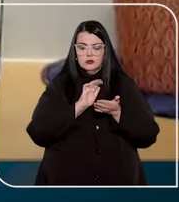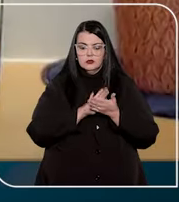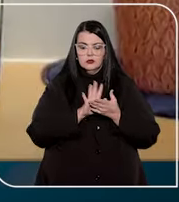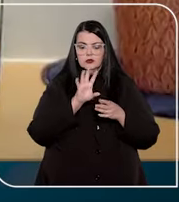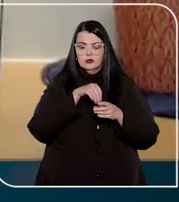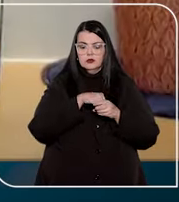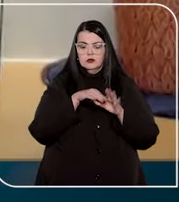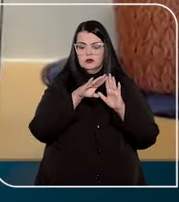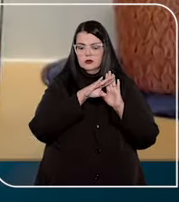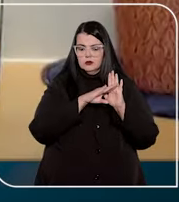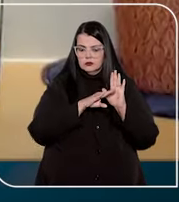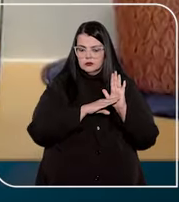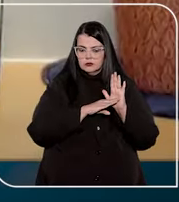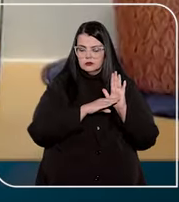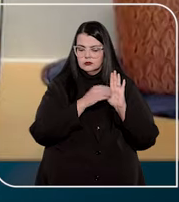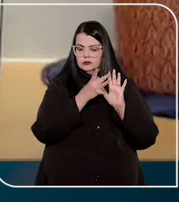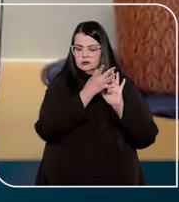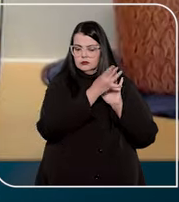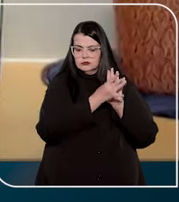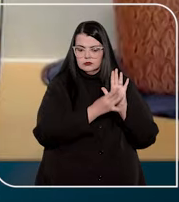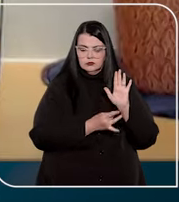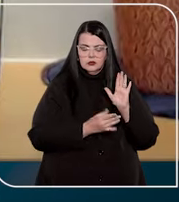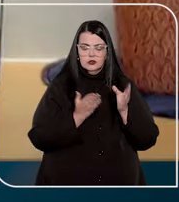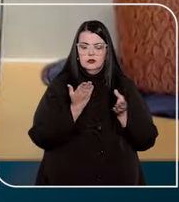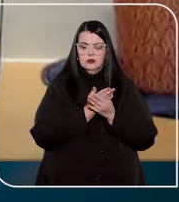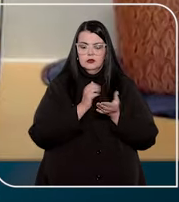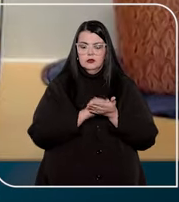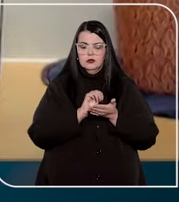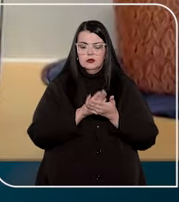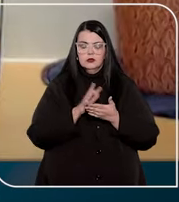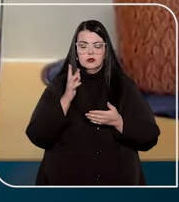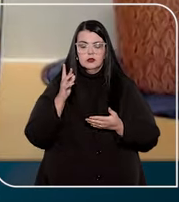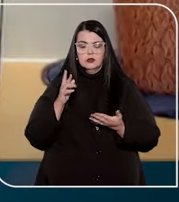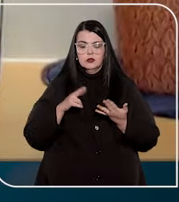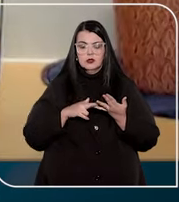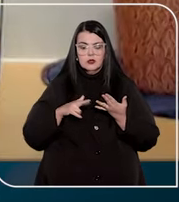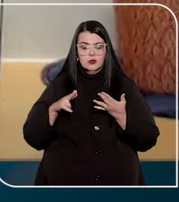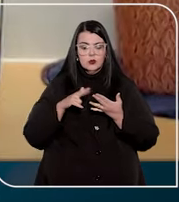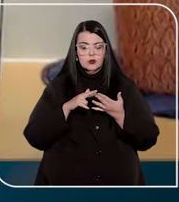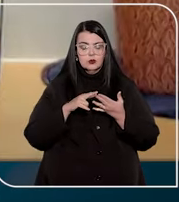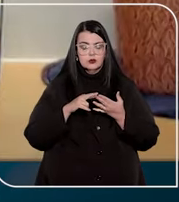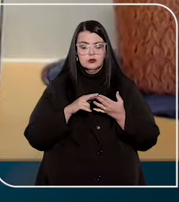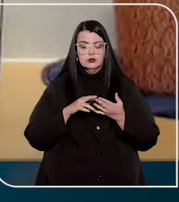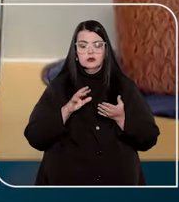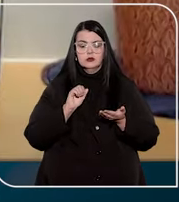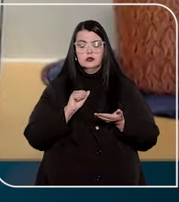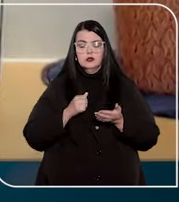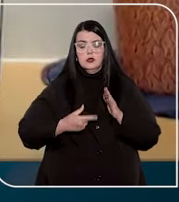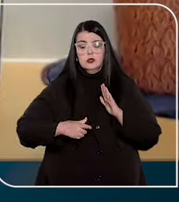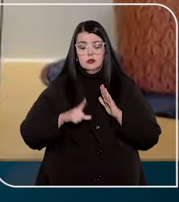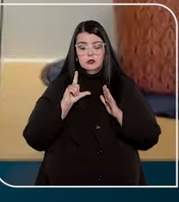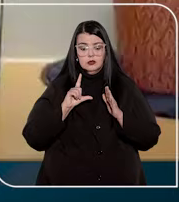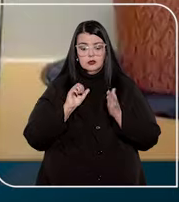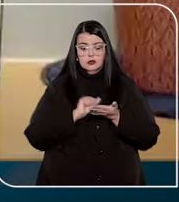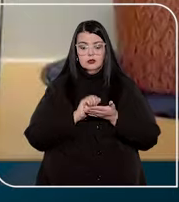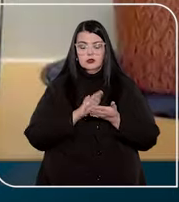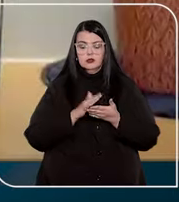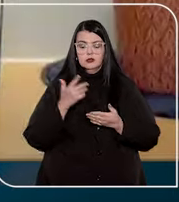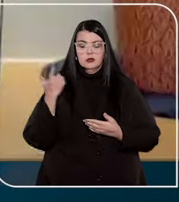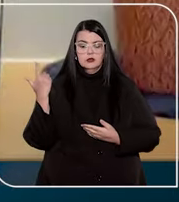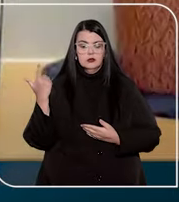né? Da concatenação dos atos processuais. Um recurso ataca a decisão imediatamente anterior. Ele não